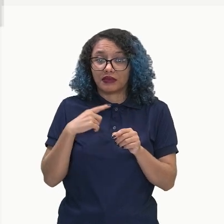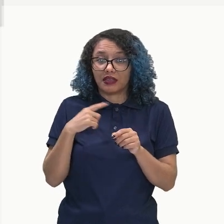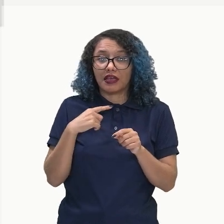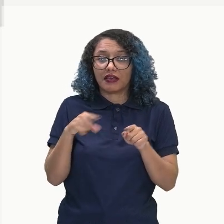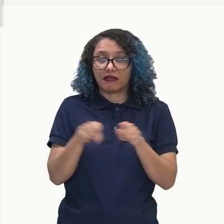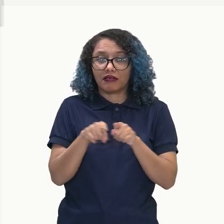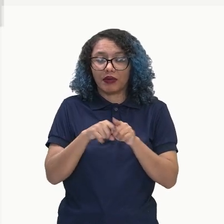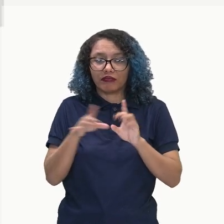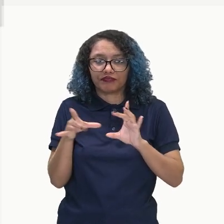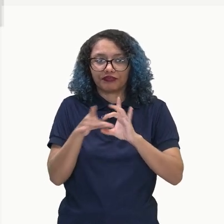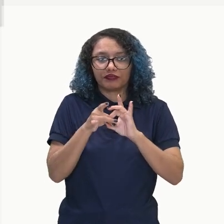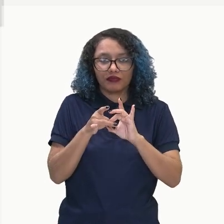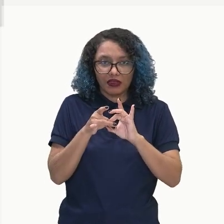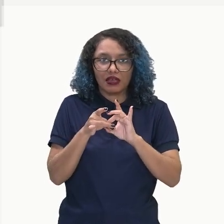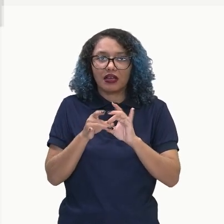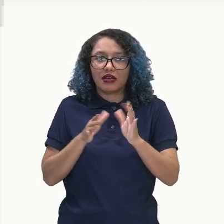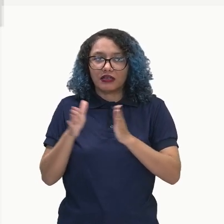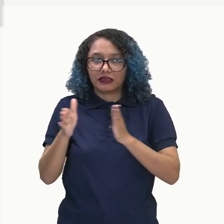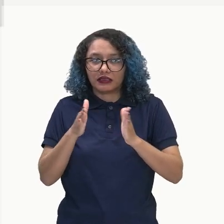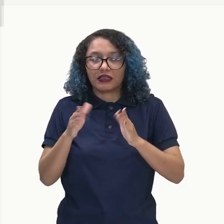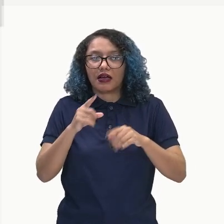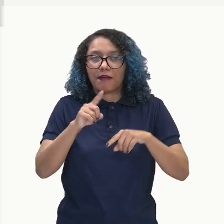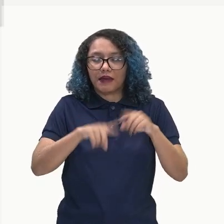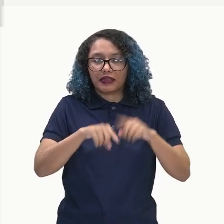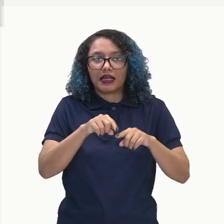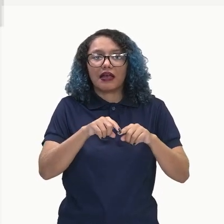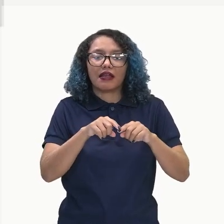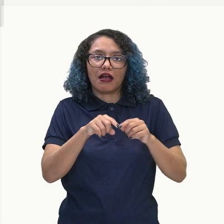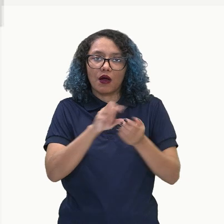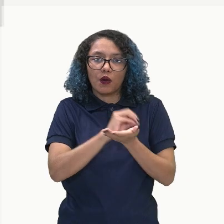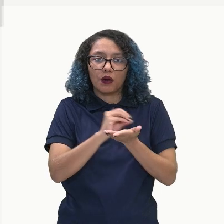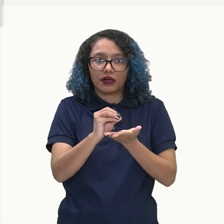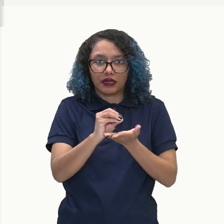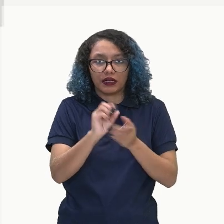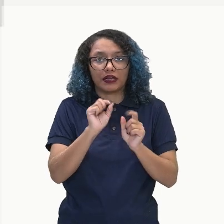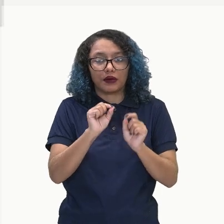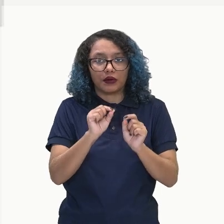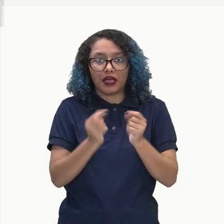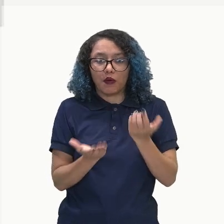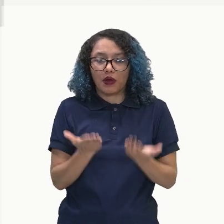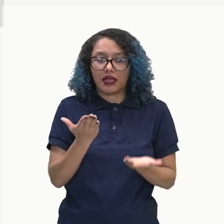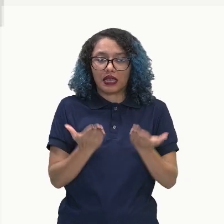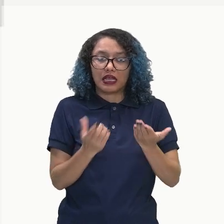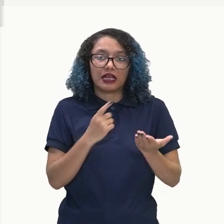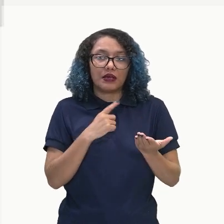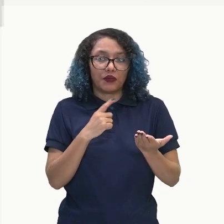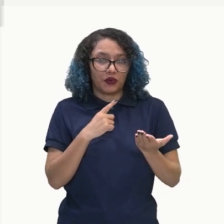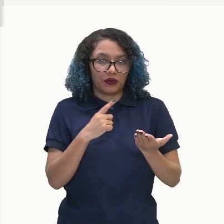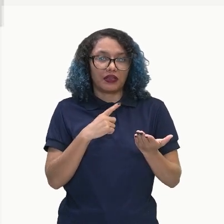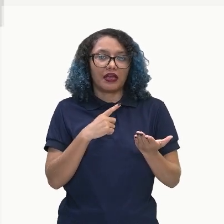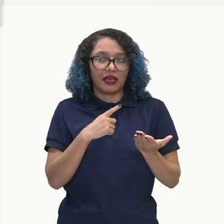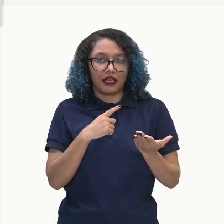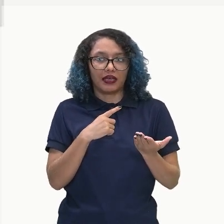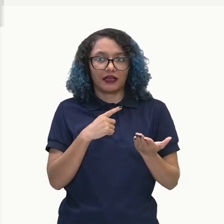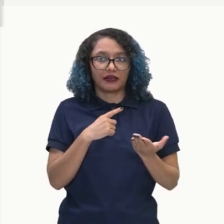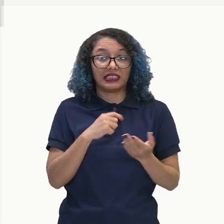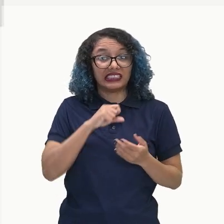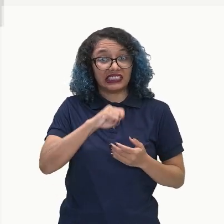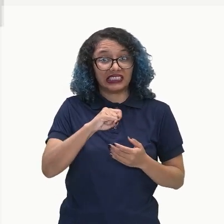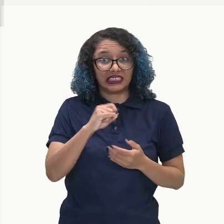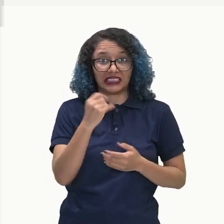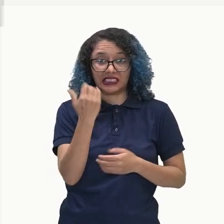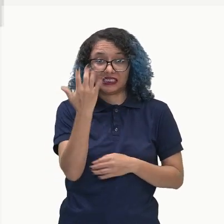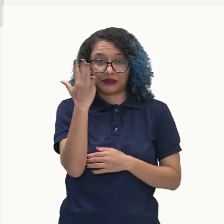juntamente com o solo, né? Então, nesse ecossistema, o equilíbrio ele se dá quando essa vegetação ela